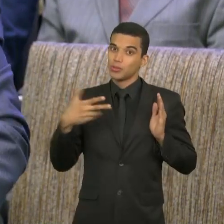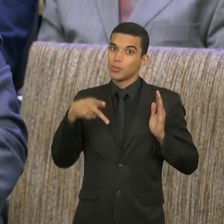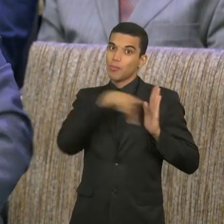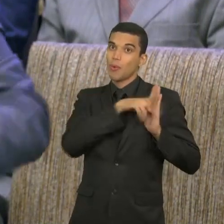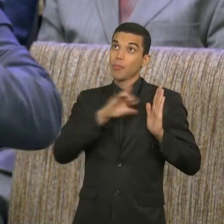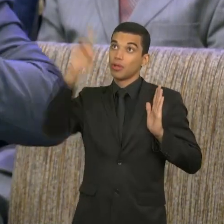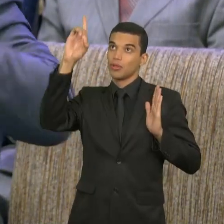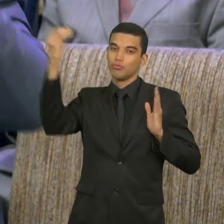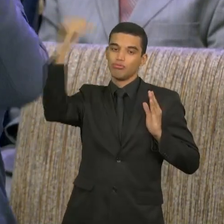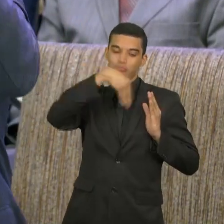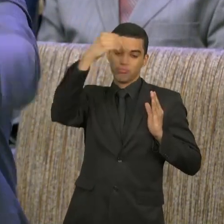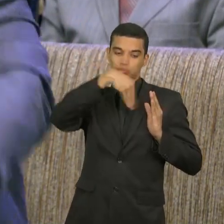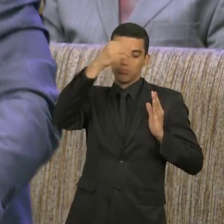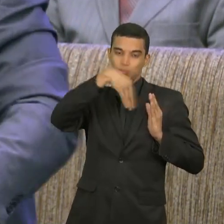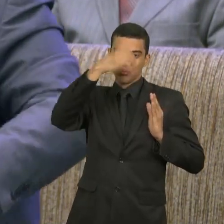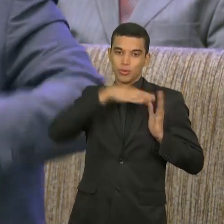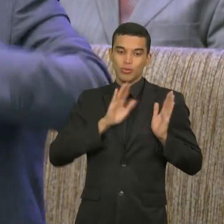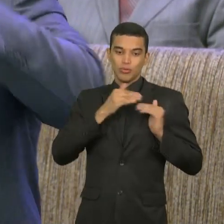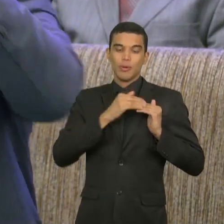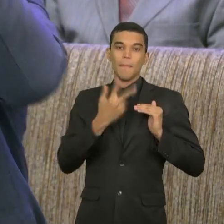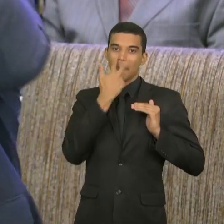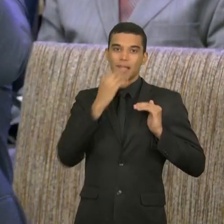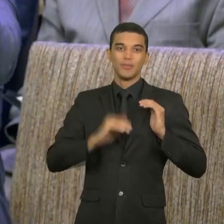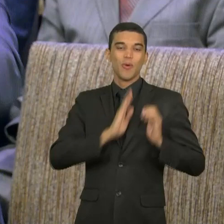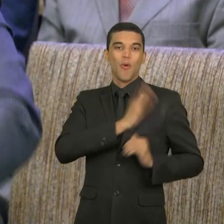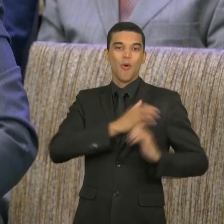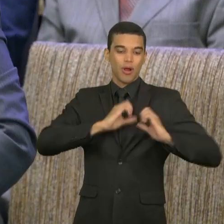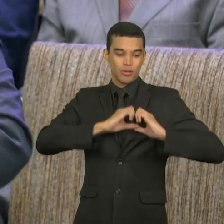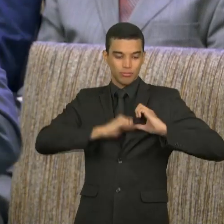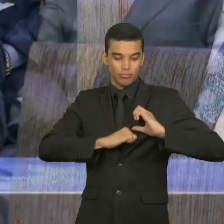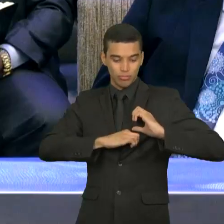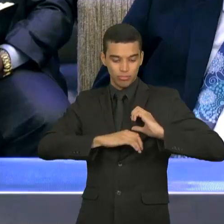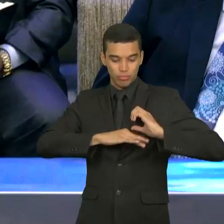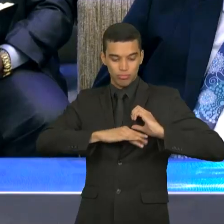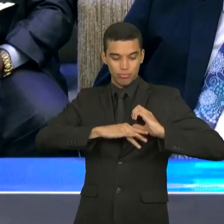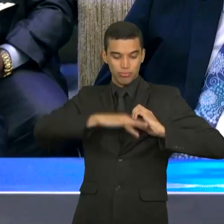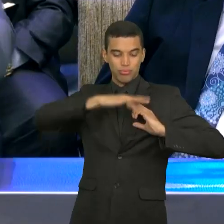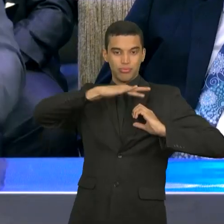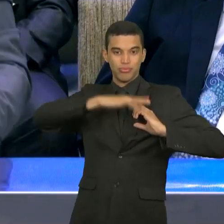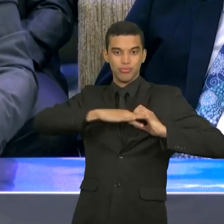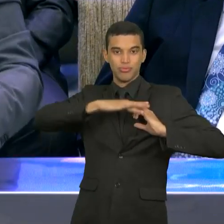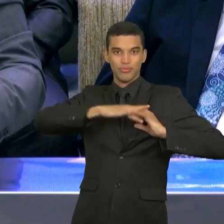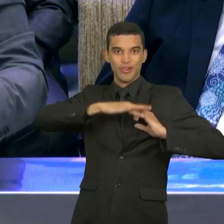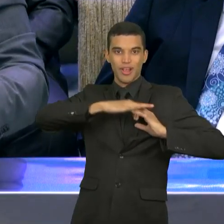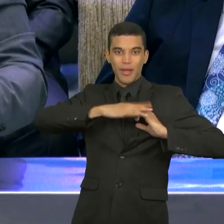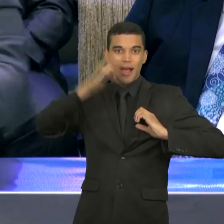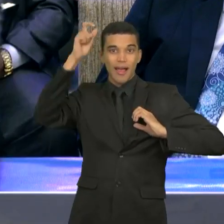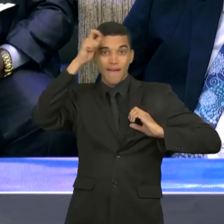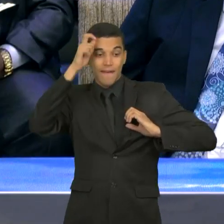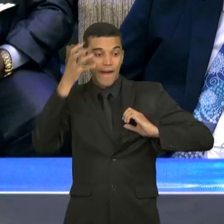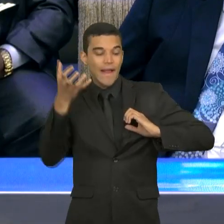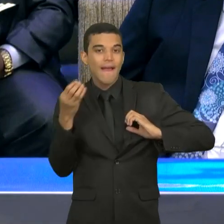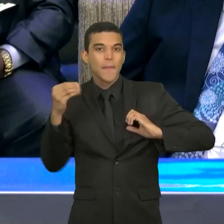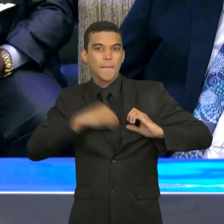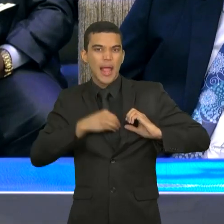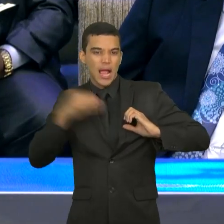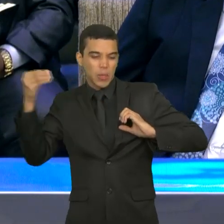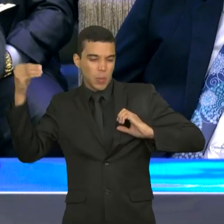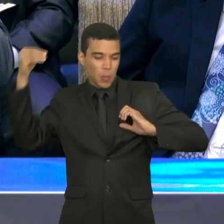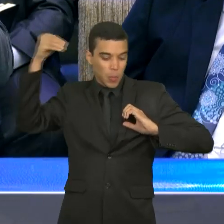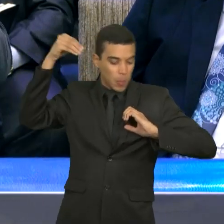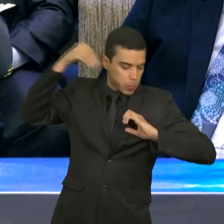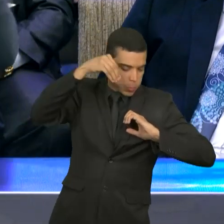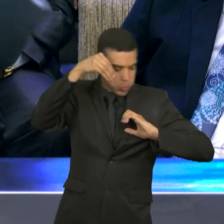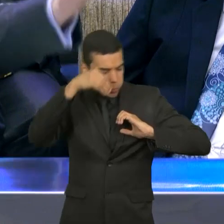cheio o coração o coração tá cheio da palavra o coração tá cheio de Deus o coração tá cheio de gozo na alma porque onde a palavra de Deus